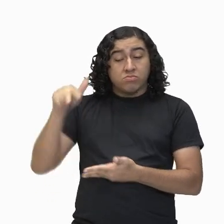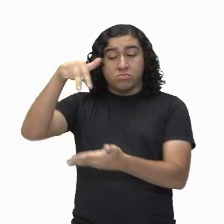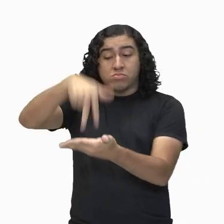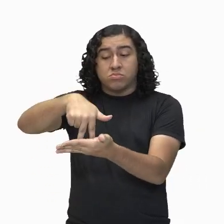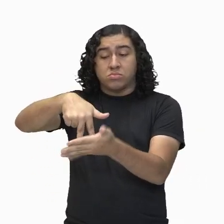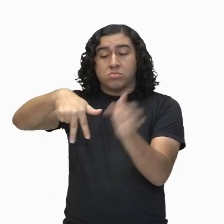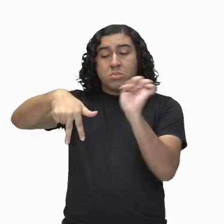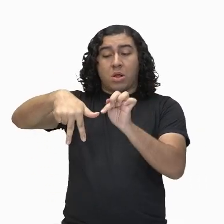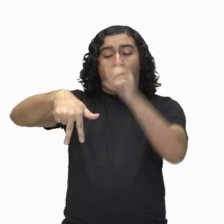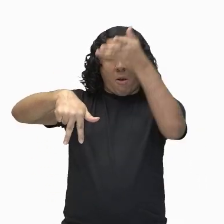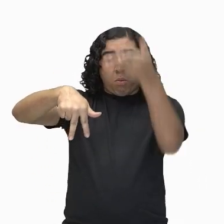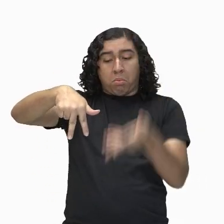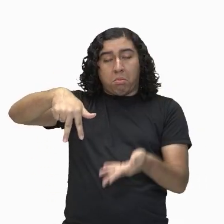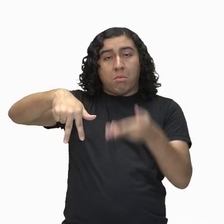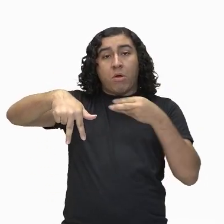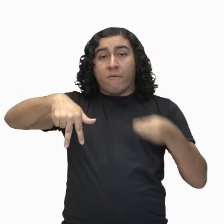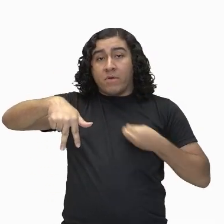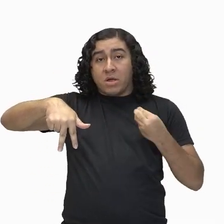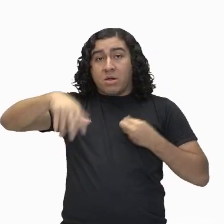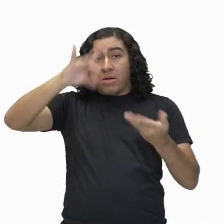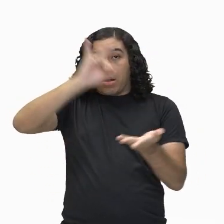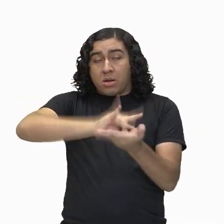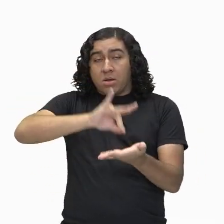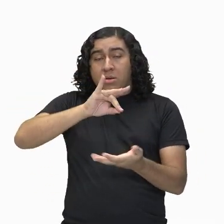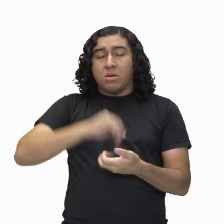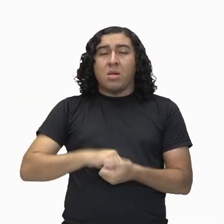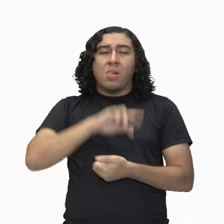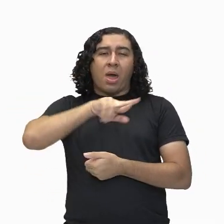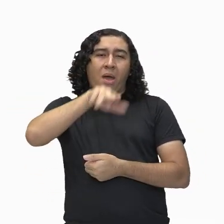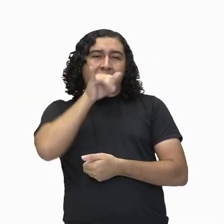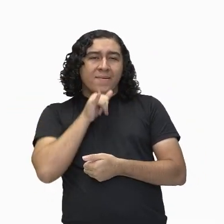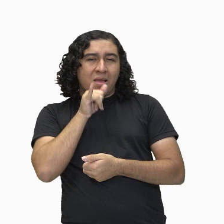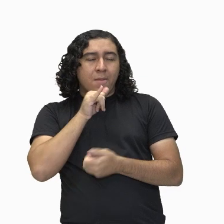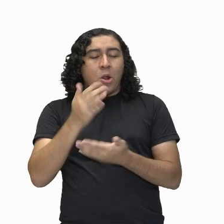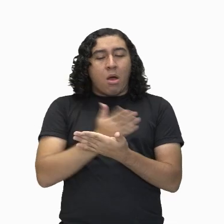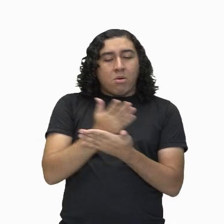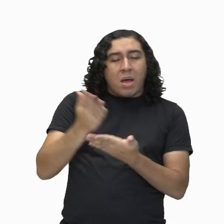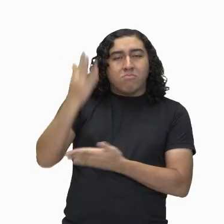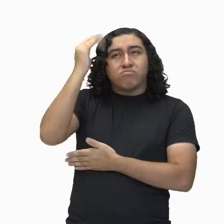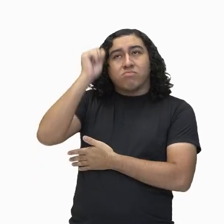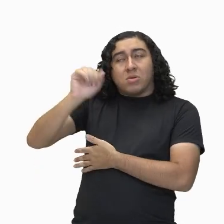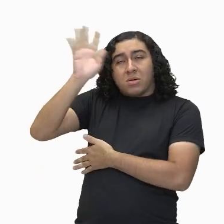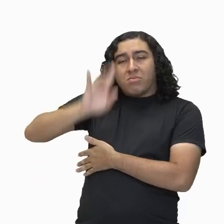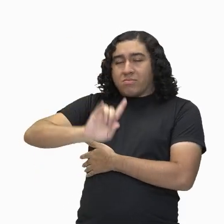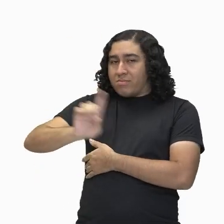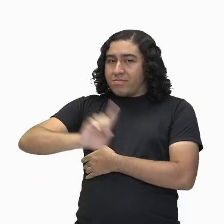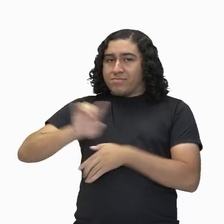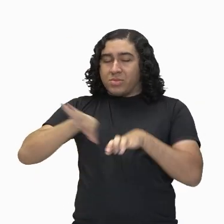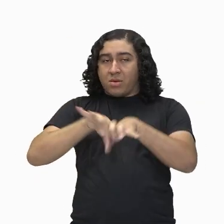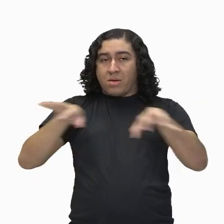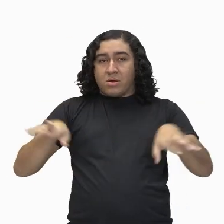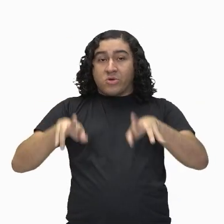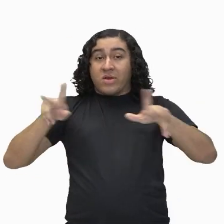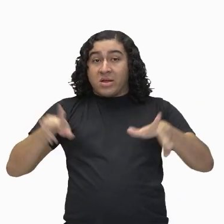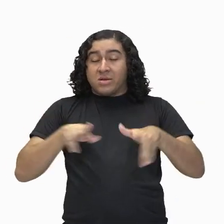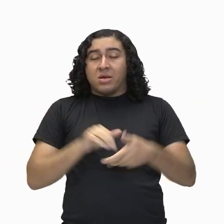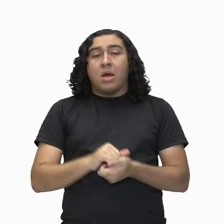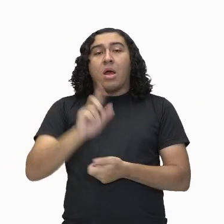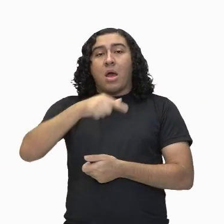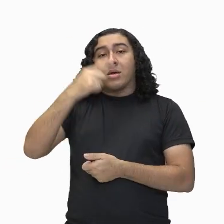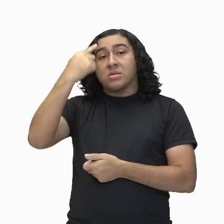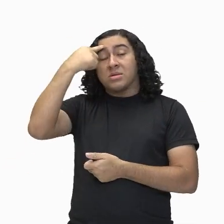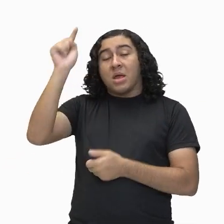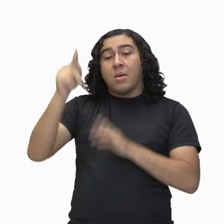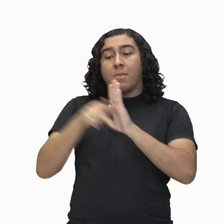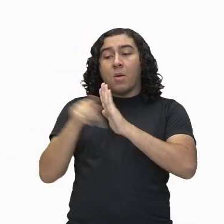estou presente nessa realidade, então eu não sou algo abstrato, perfeito? Então, essa era a ideia de